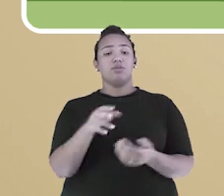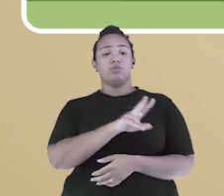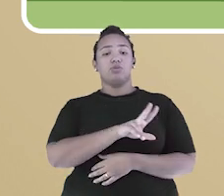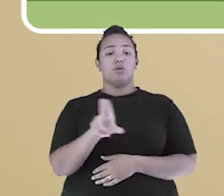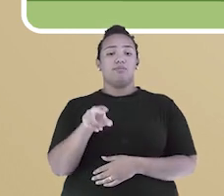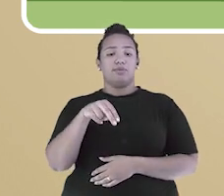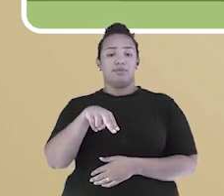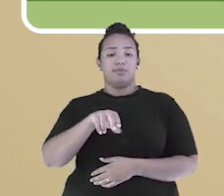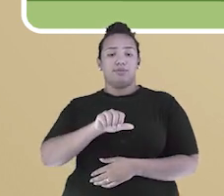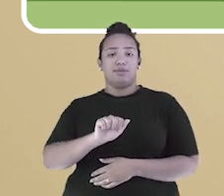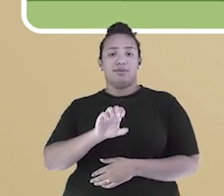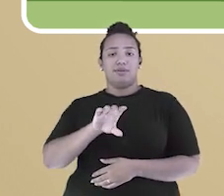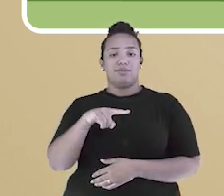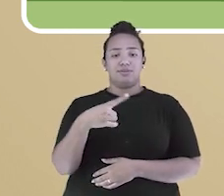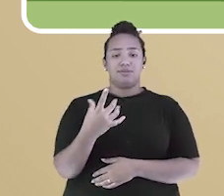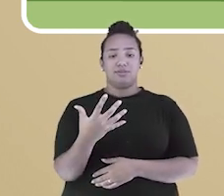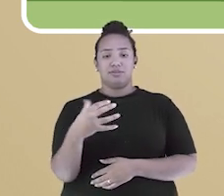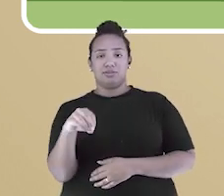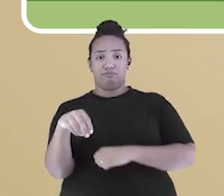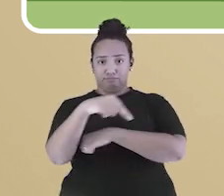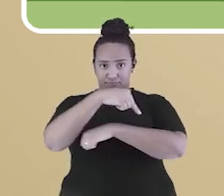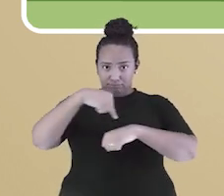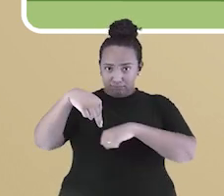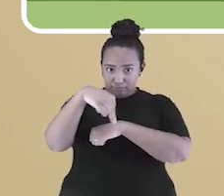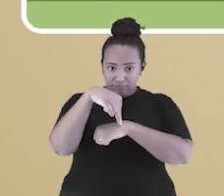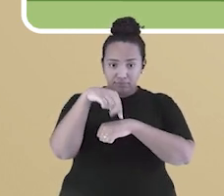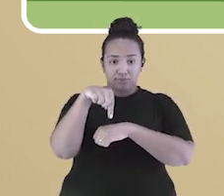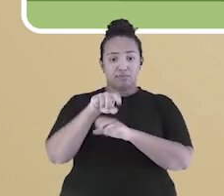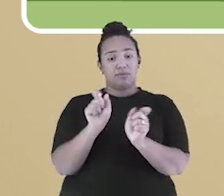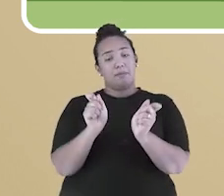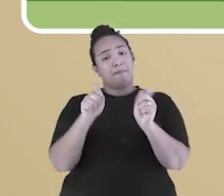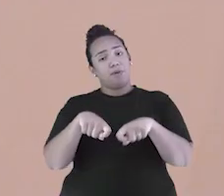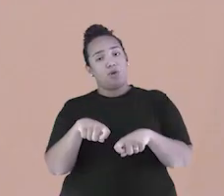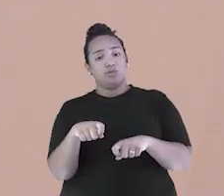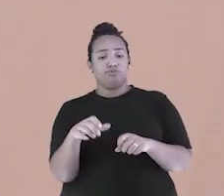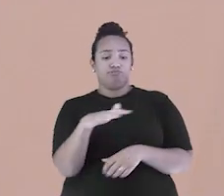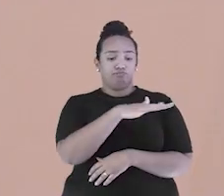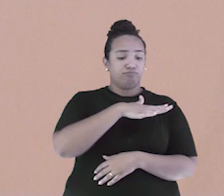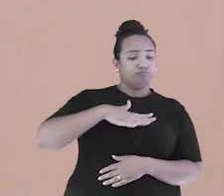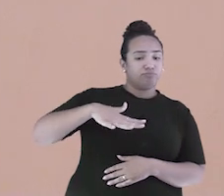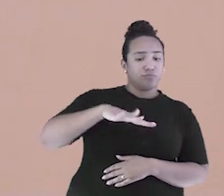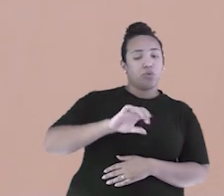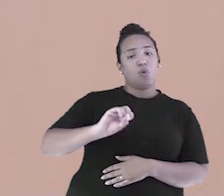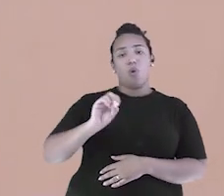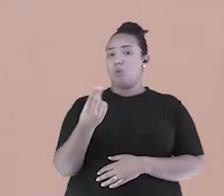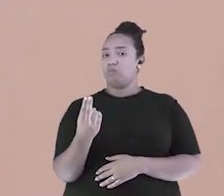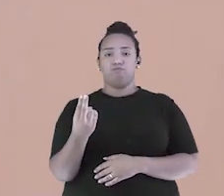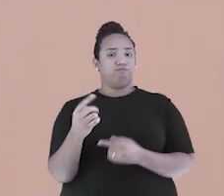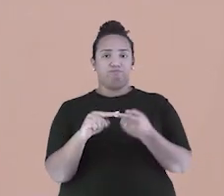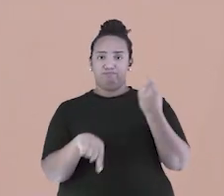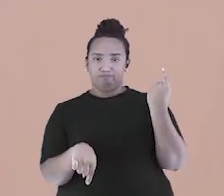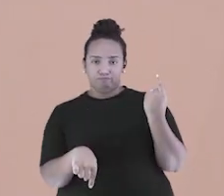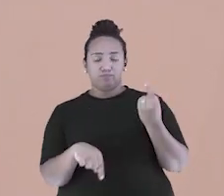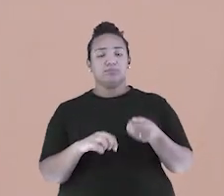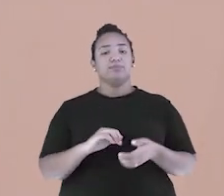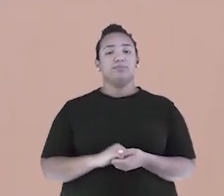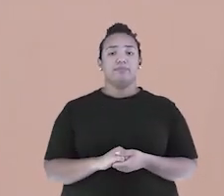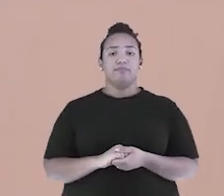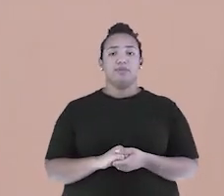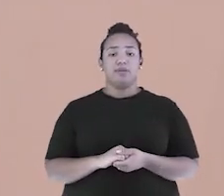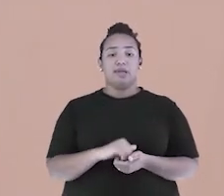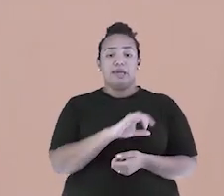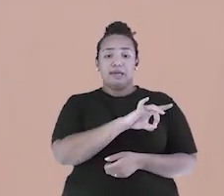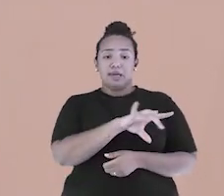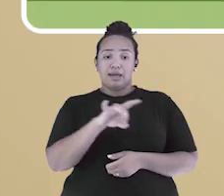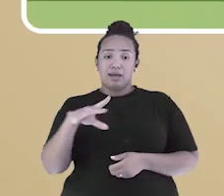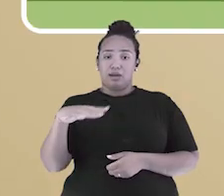como nação, que pode ser ou não pertencente a um determinado território. Dessa forma, cada território possui sua forma